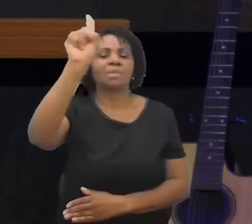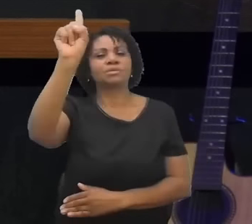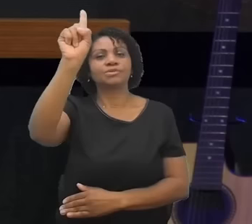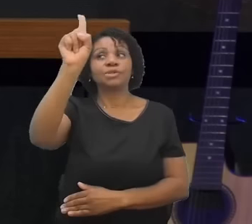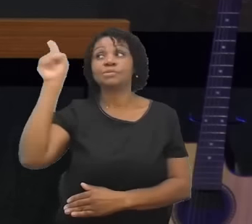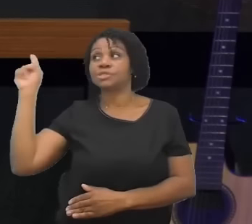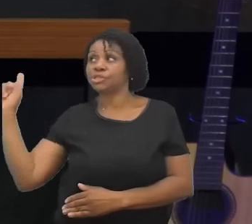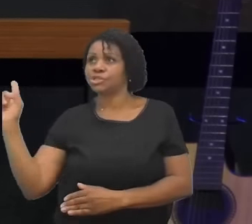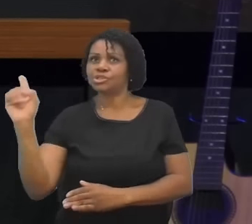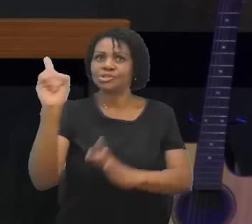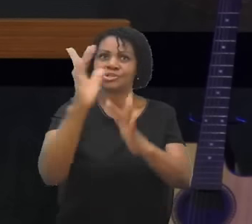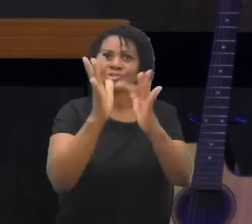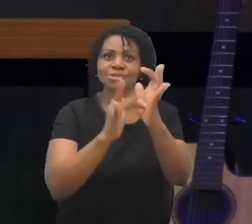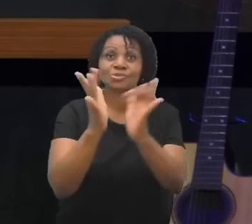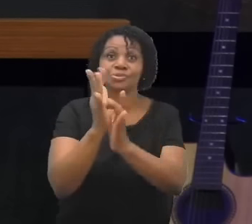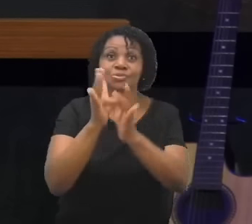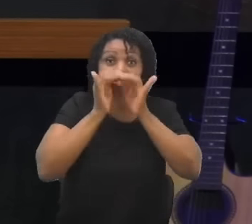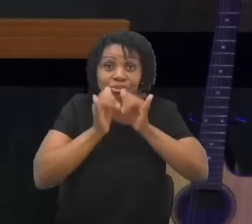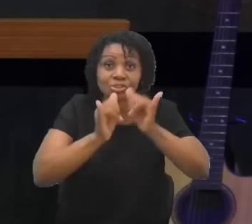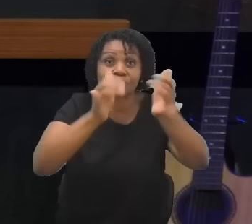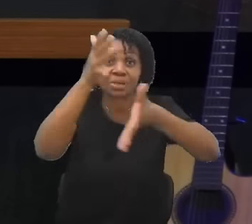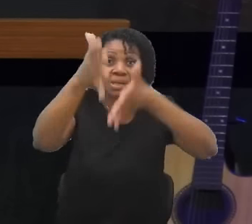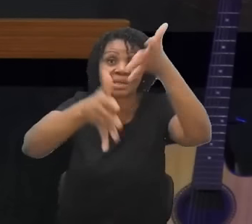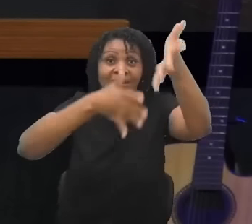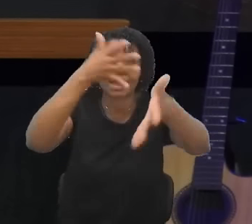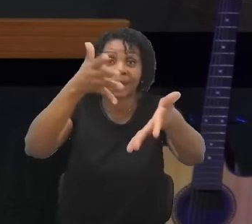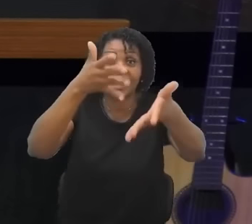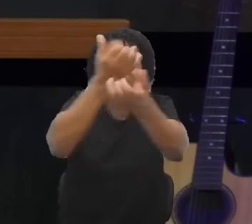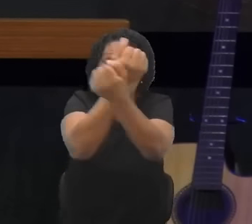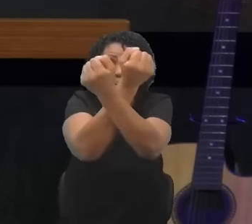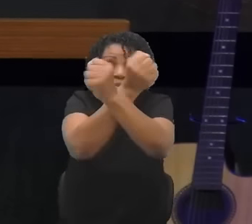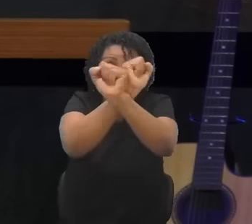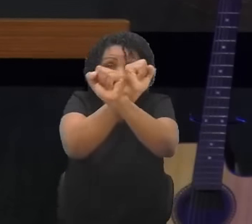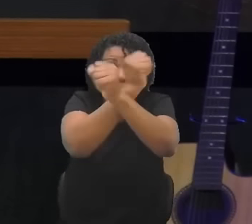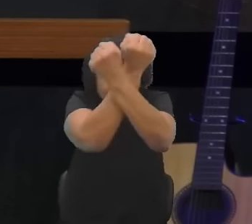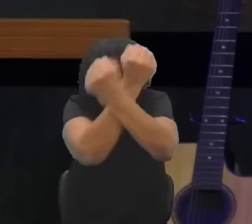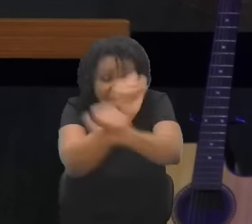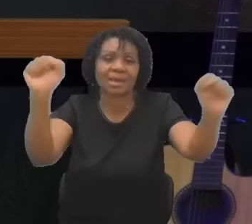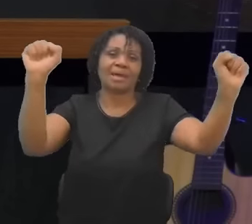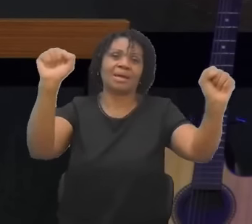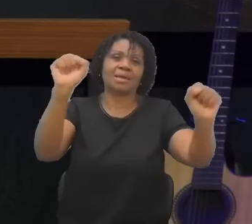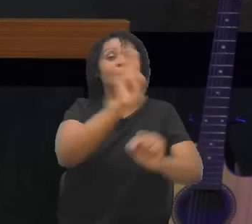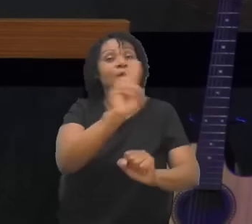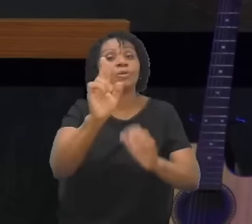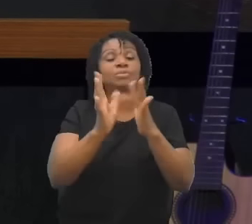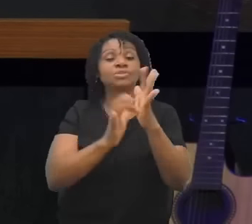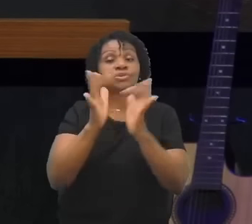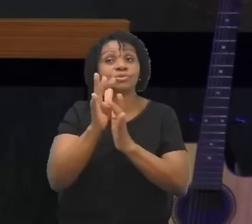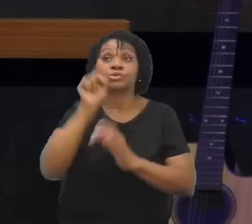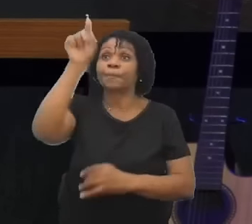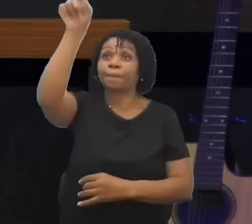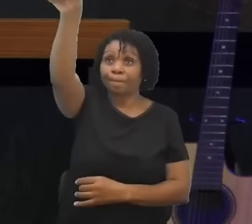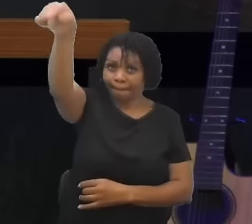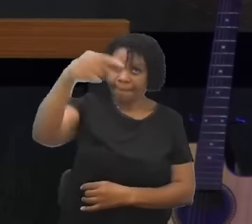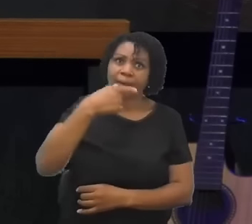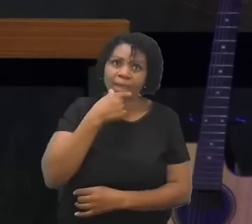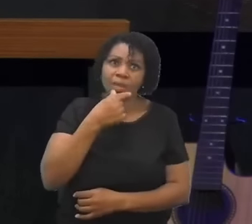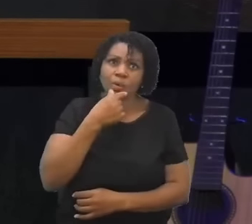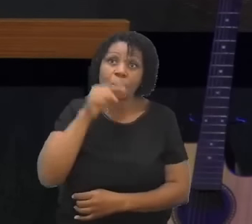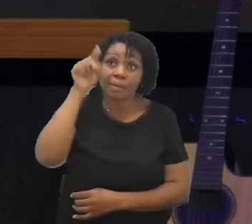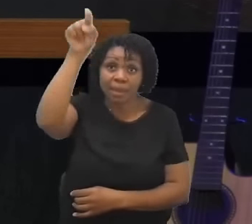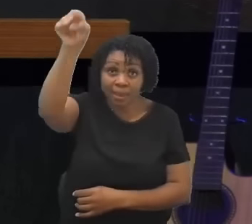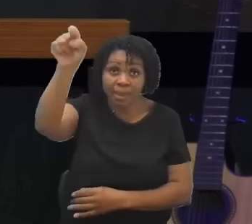eu estou hoje dizendo, essas prisões vão cair por terra. E aquele homem, ele era